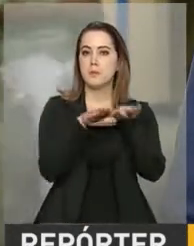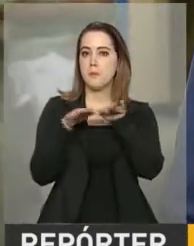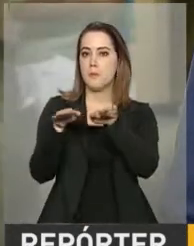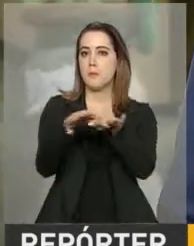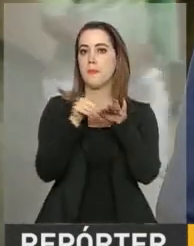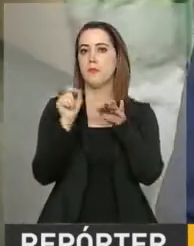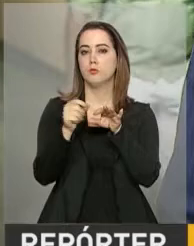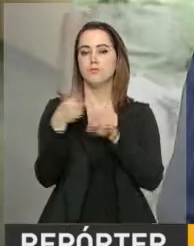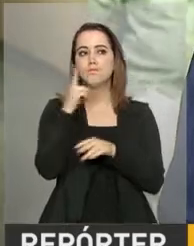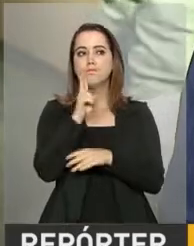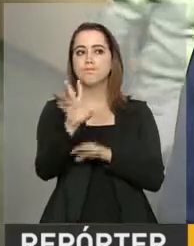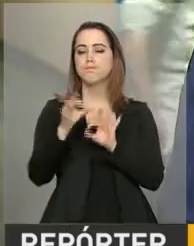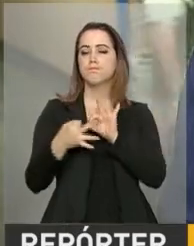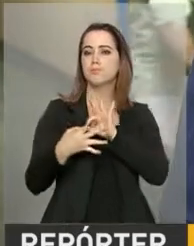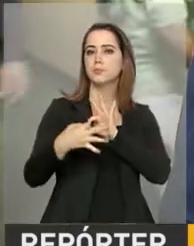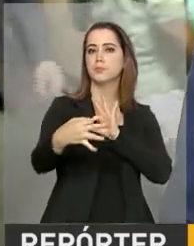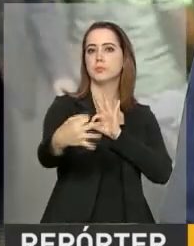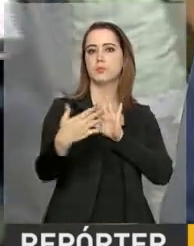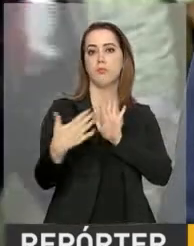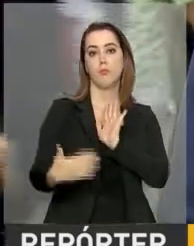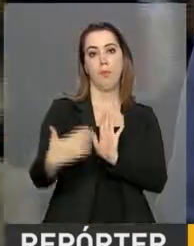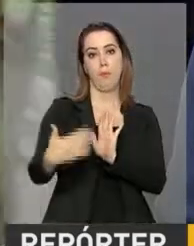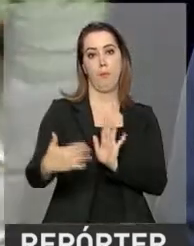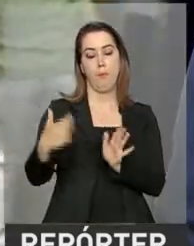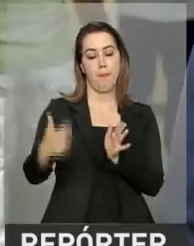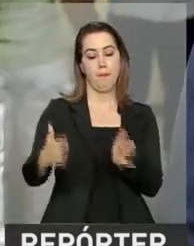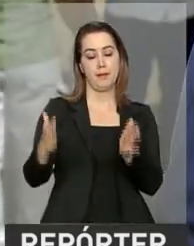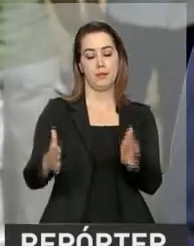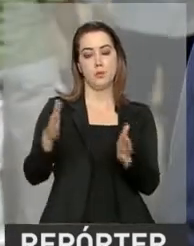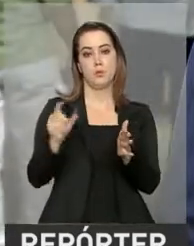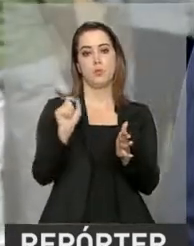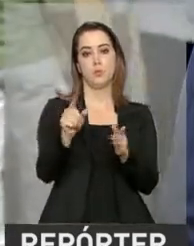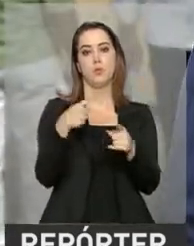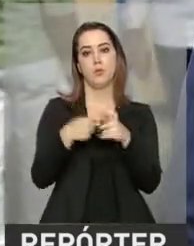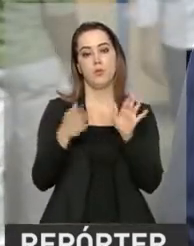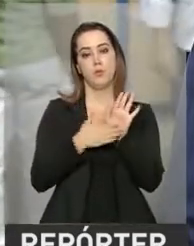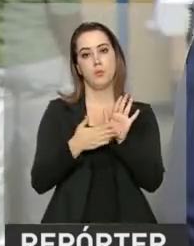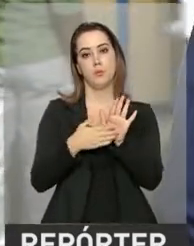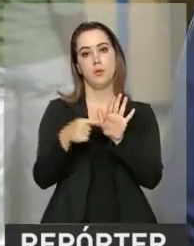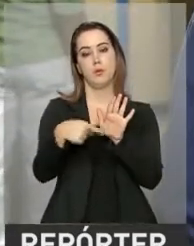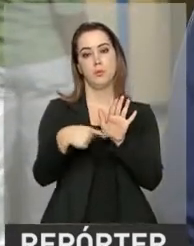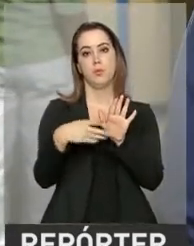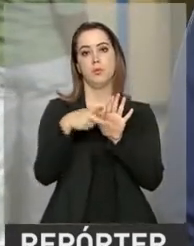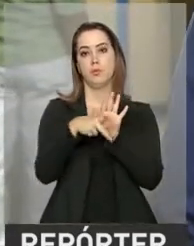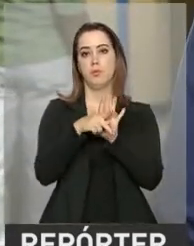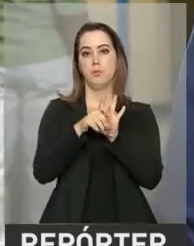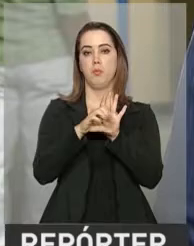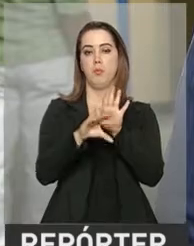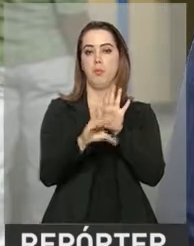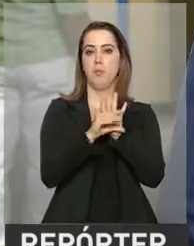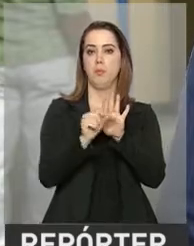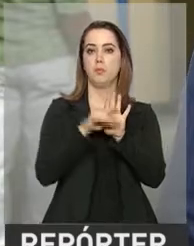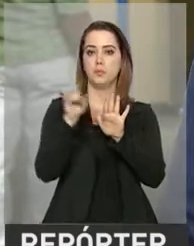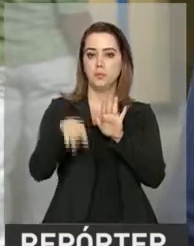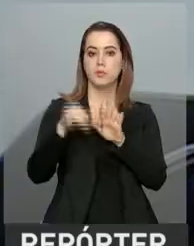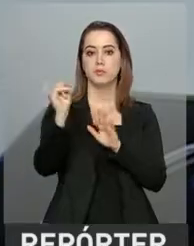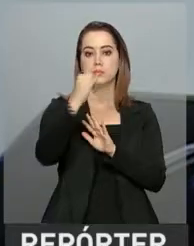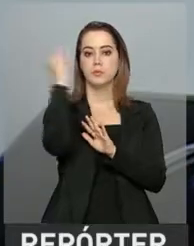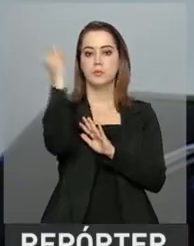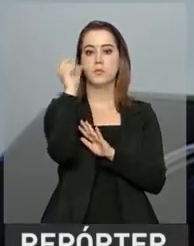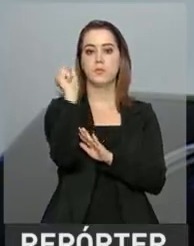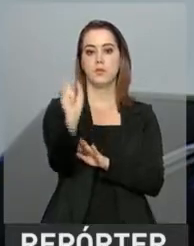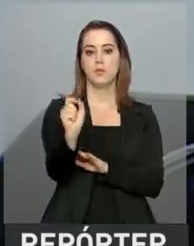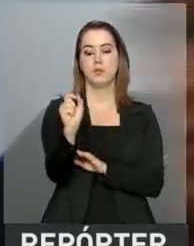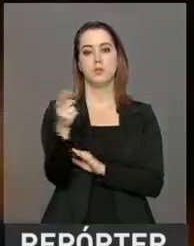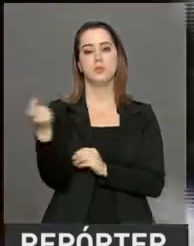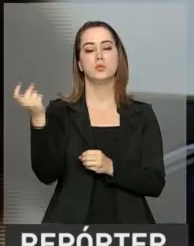longo prazo, como proposto na PEC, é fundamental para a retomada do crescimento da economia do país. Nós